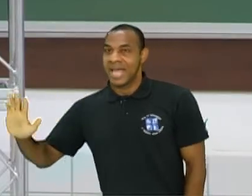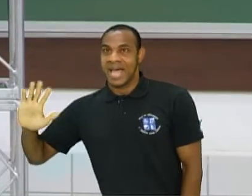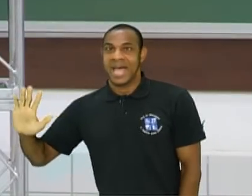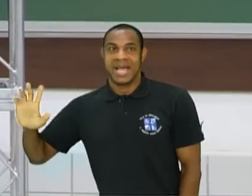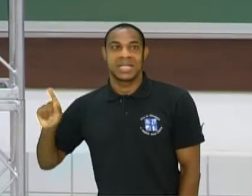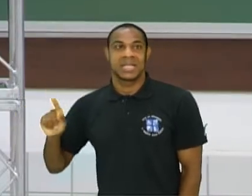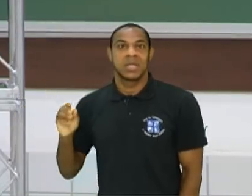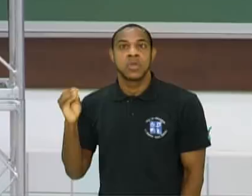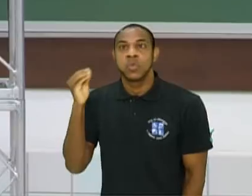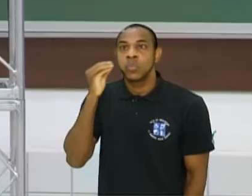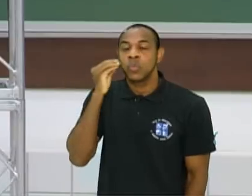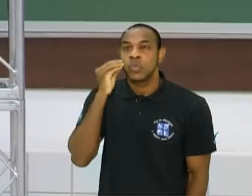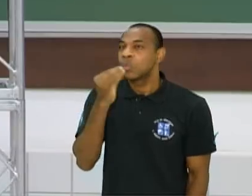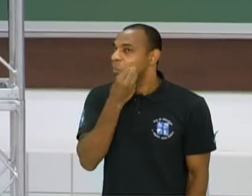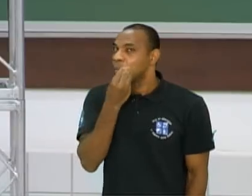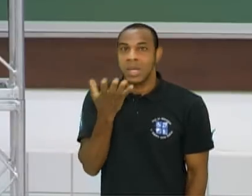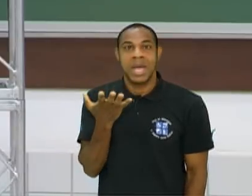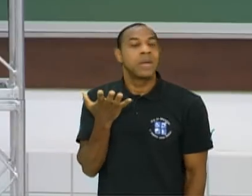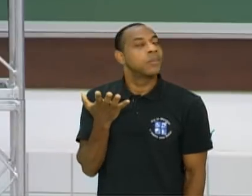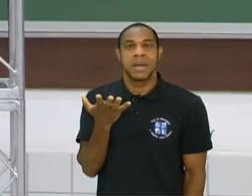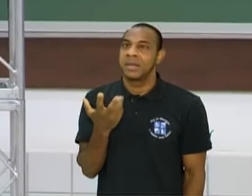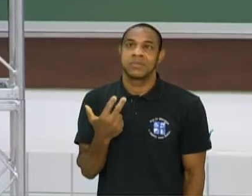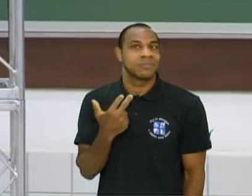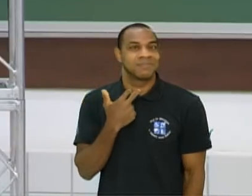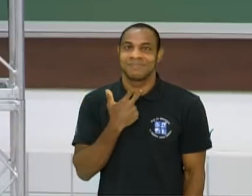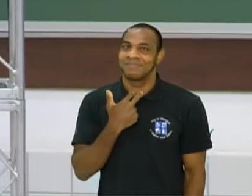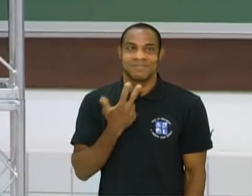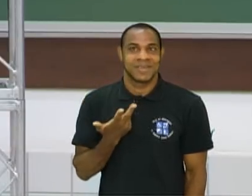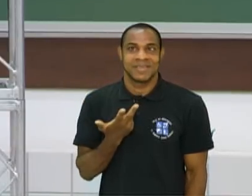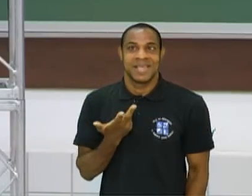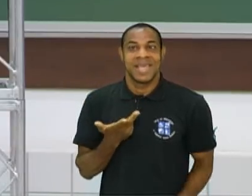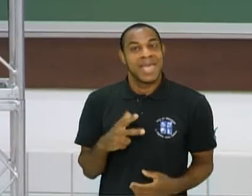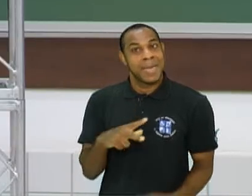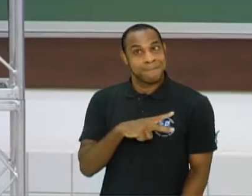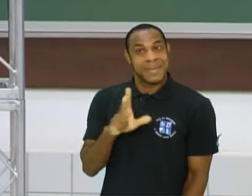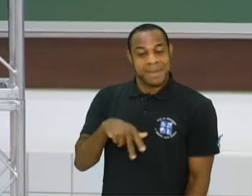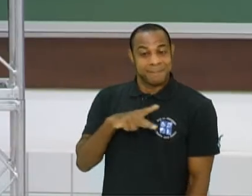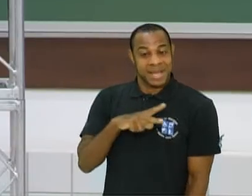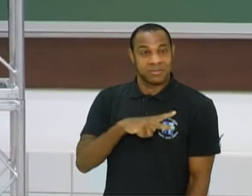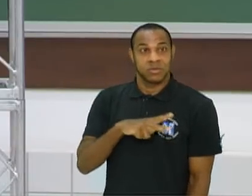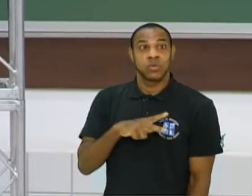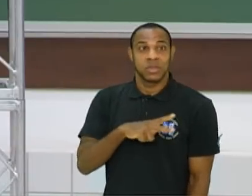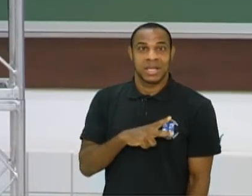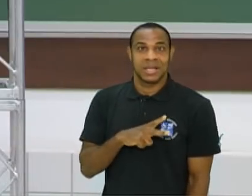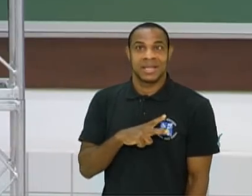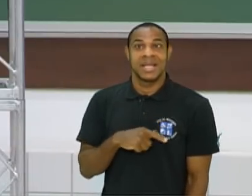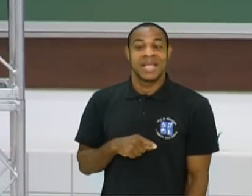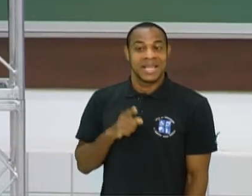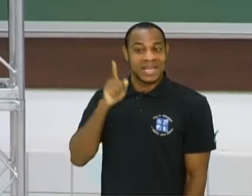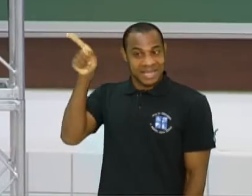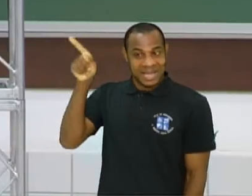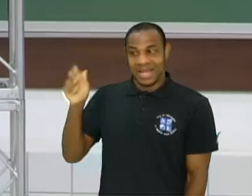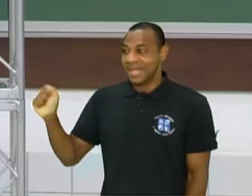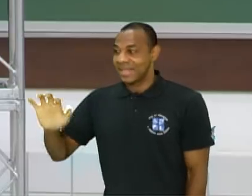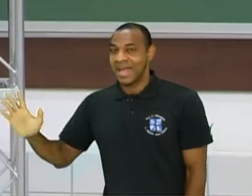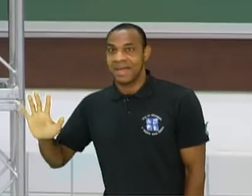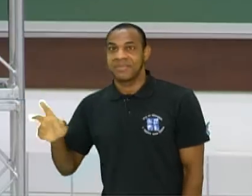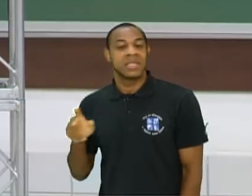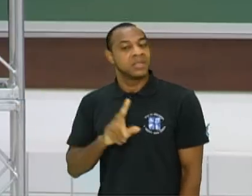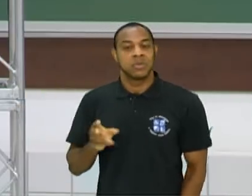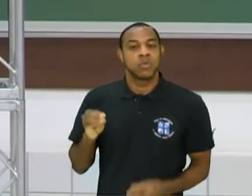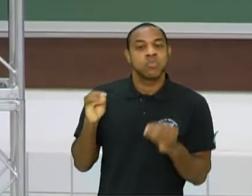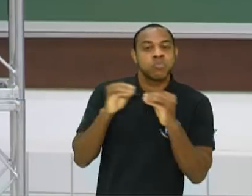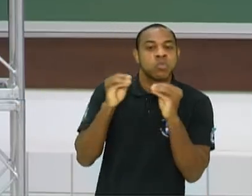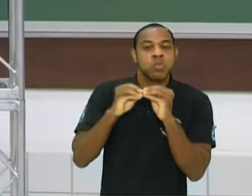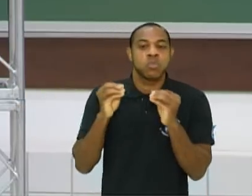é muito íntimo para ser feito ao público. Então lá eles não cumprimentam, não se despedem usando o beijinho, porque isso